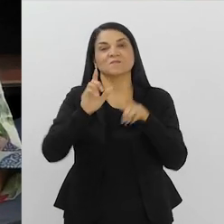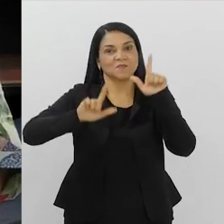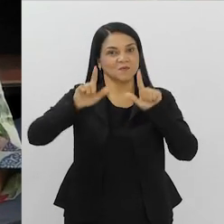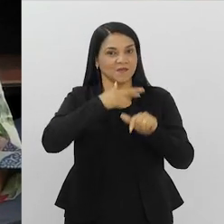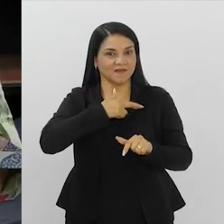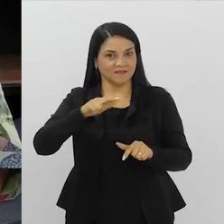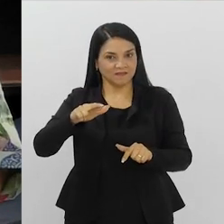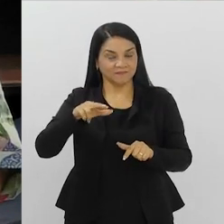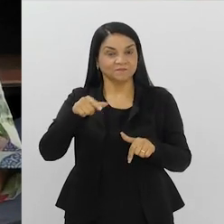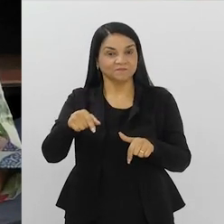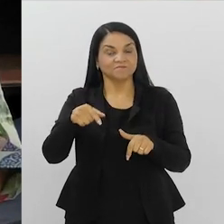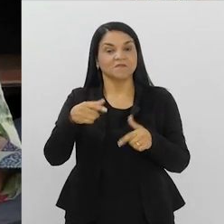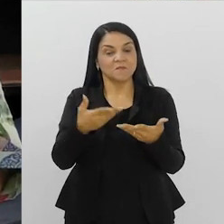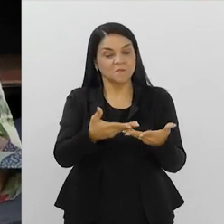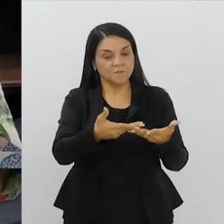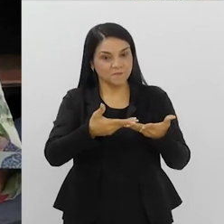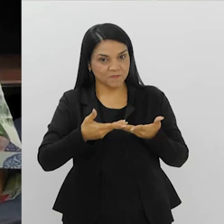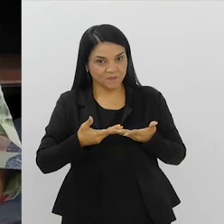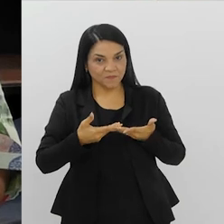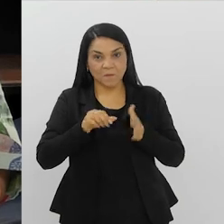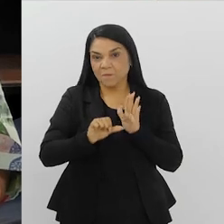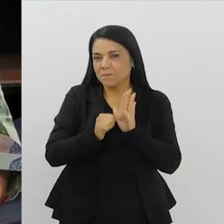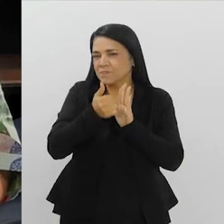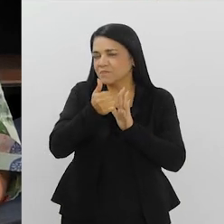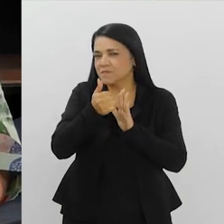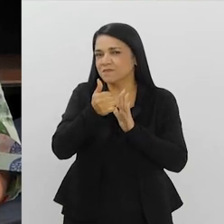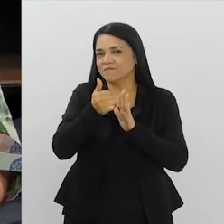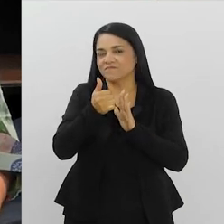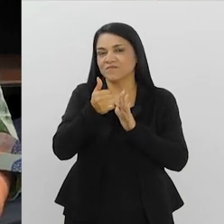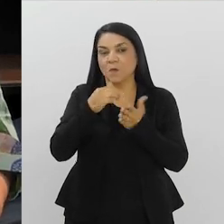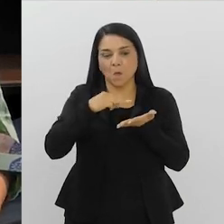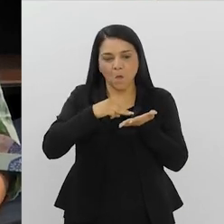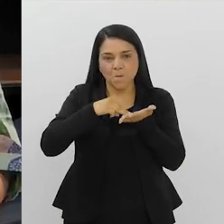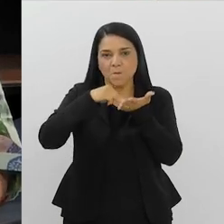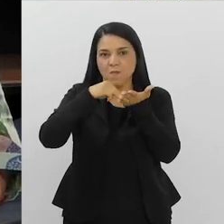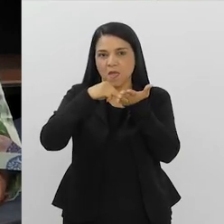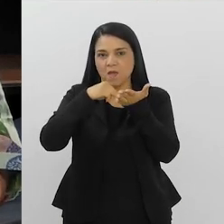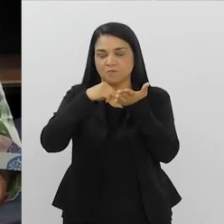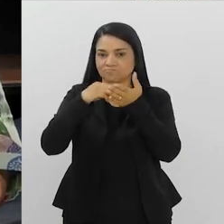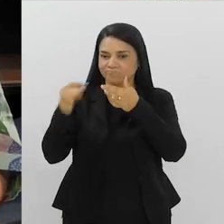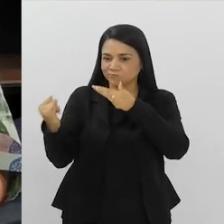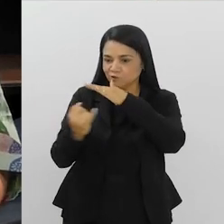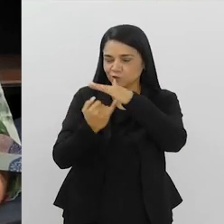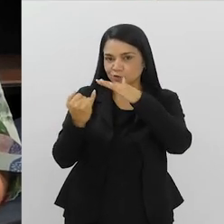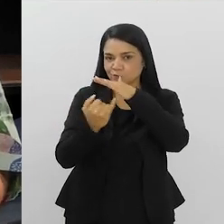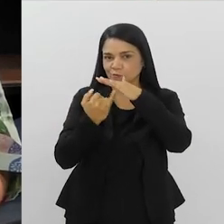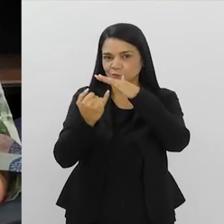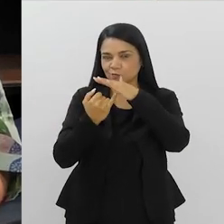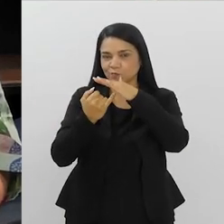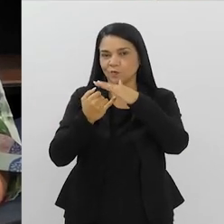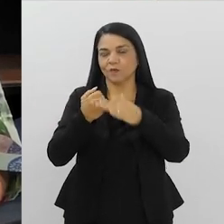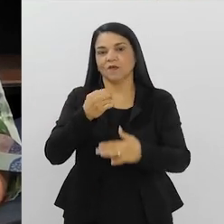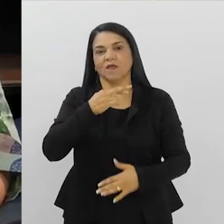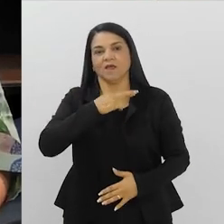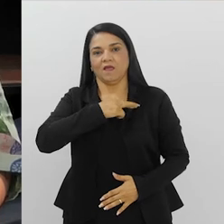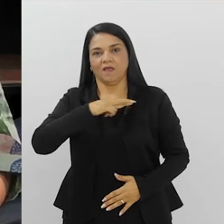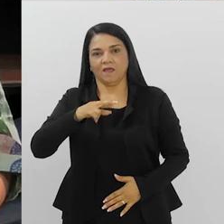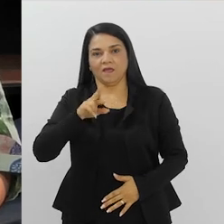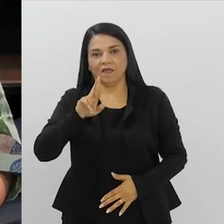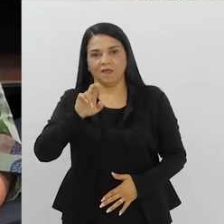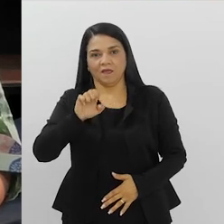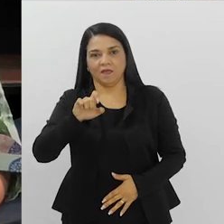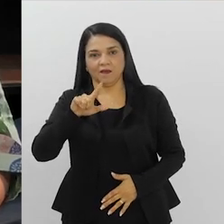e pela primeira vez nós estamos recebendo um membro que faz parte do Instituto religar